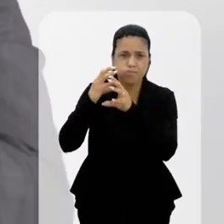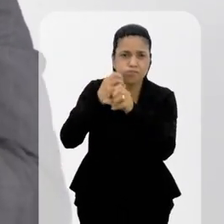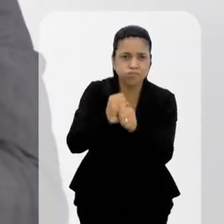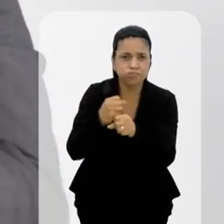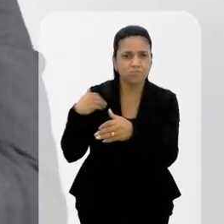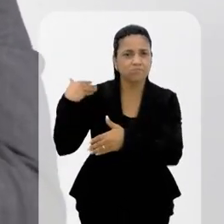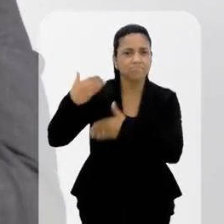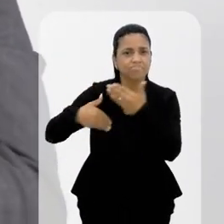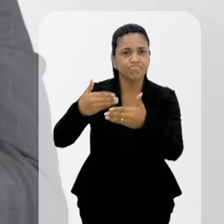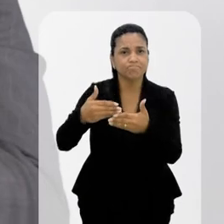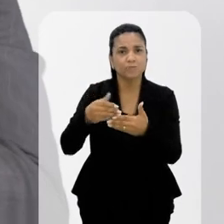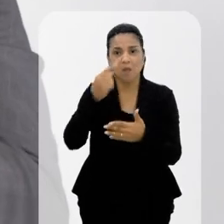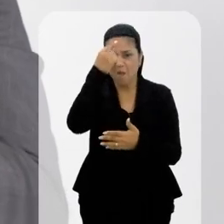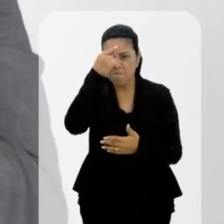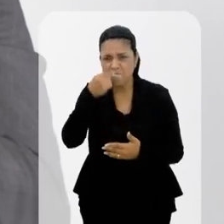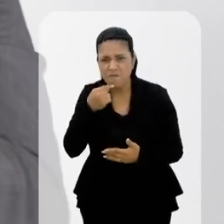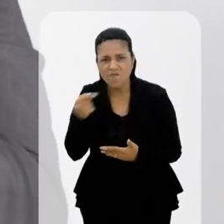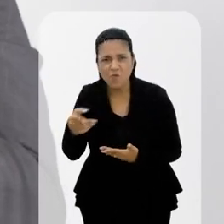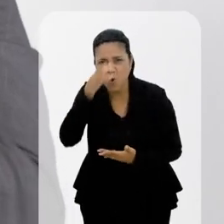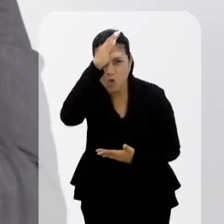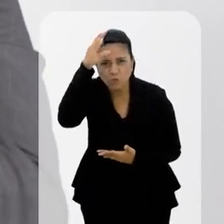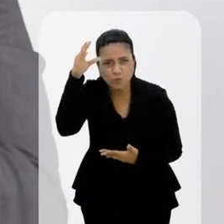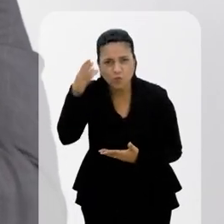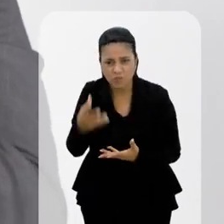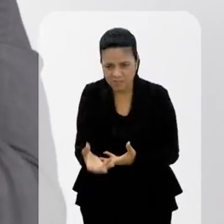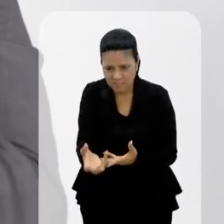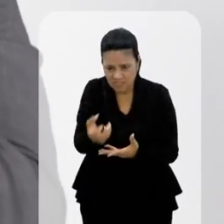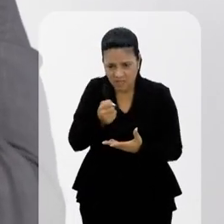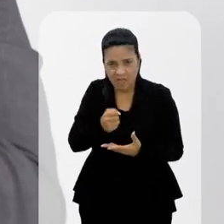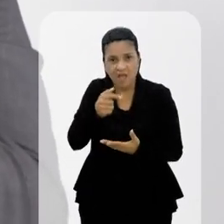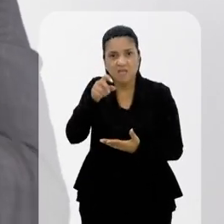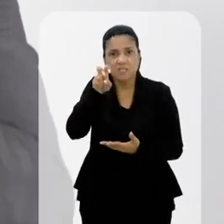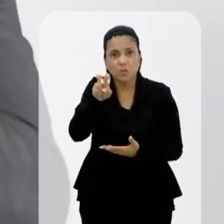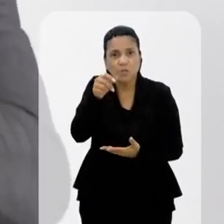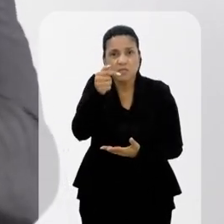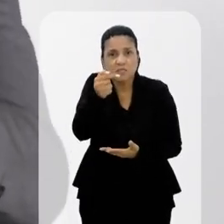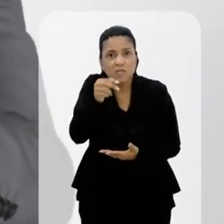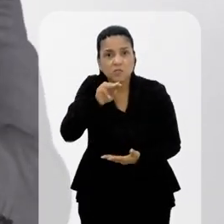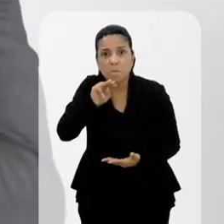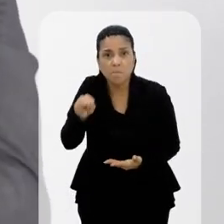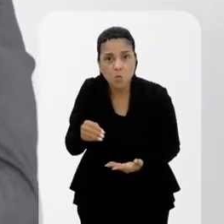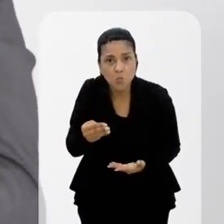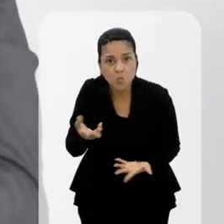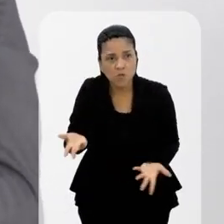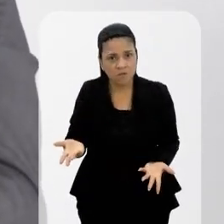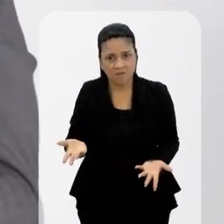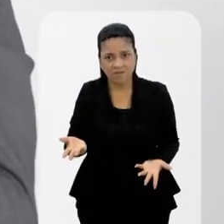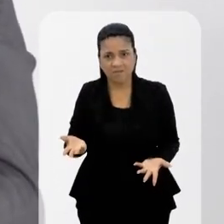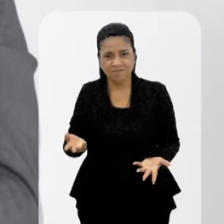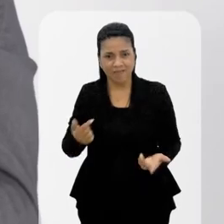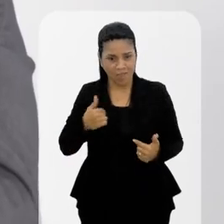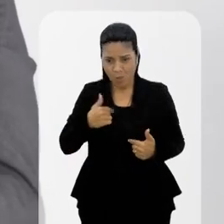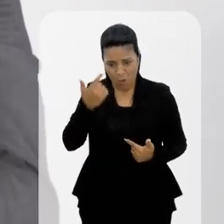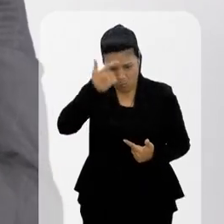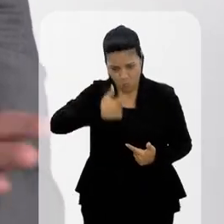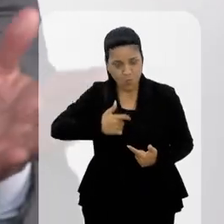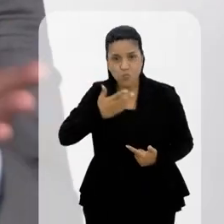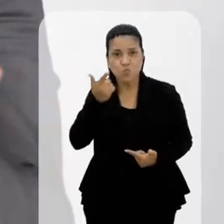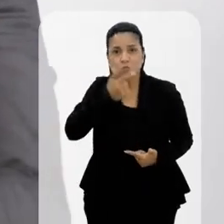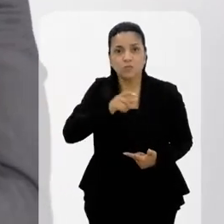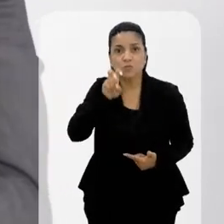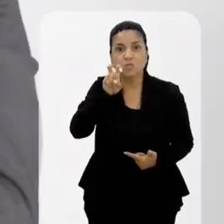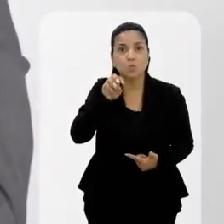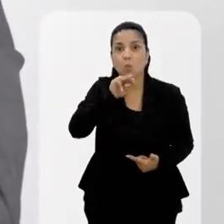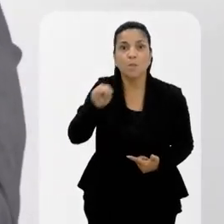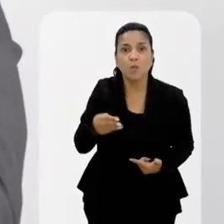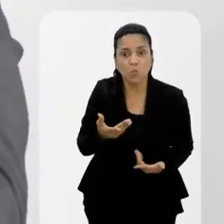é que pode dizer que esse é um perfil do consumidor que consegue sacar? Eu não consigo sacar aqui, se eu sacar aqui agora 5 mil, eu